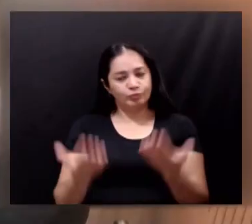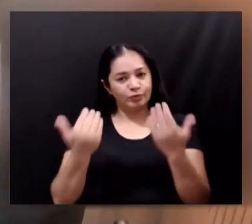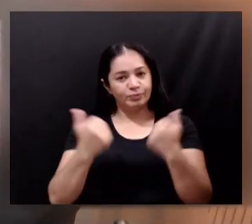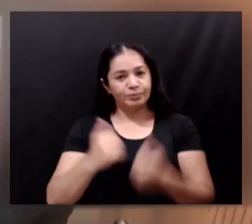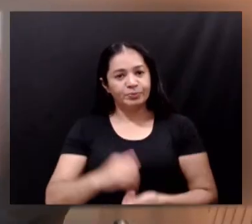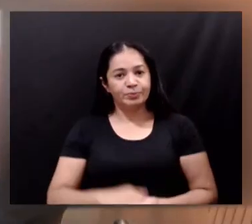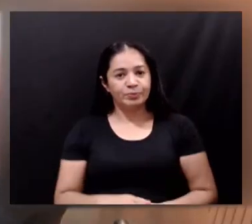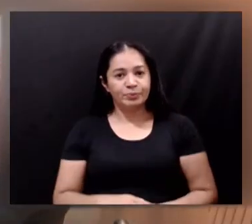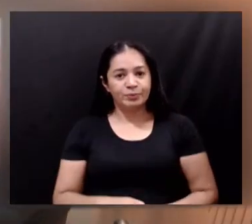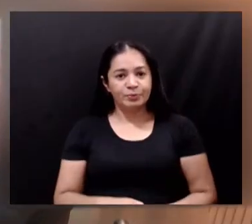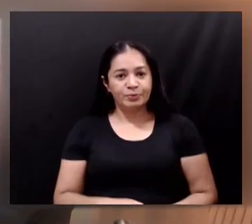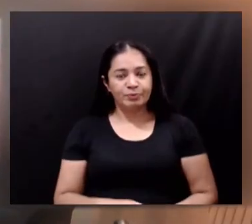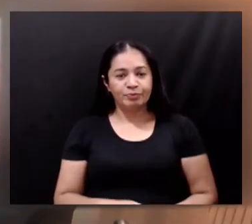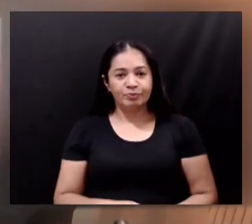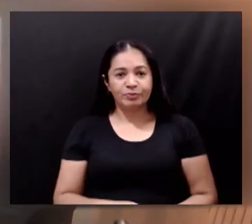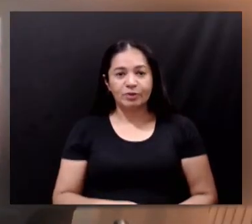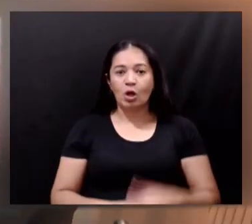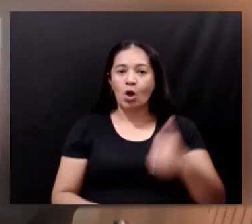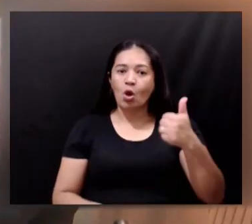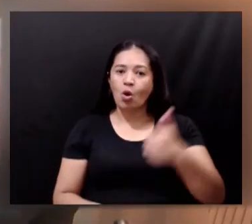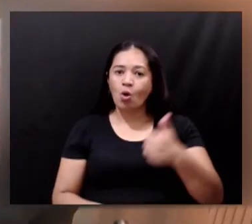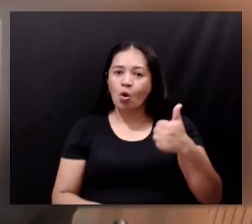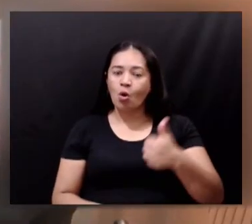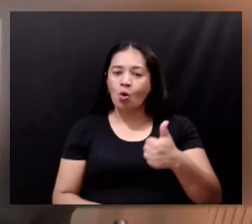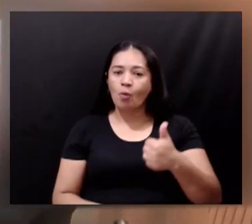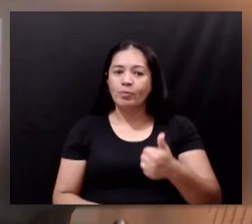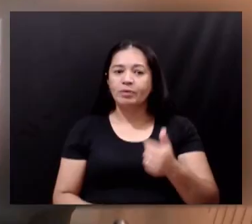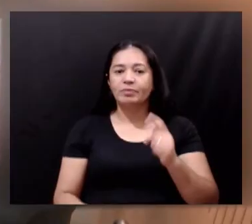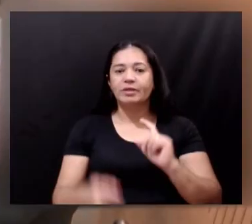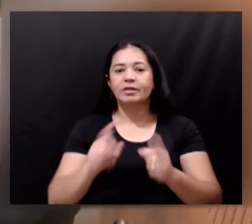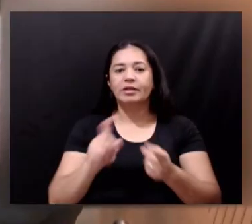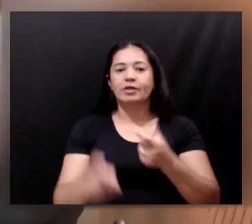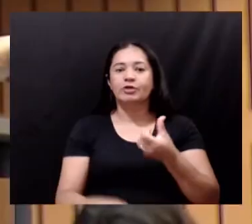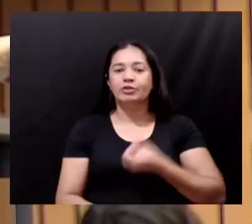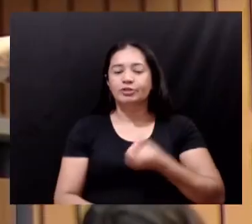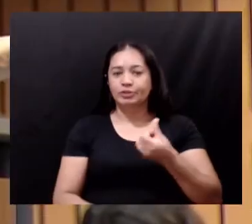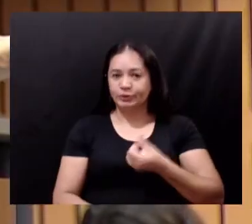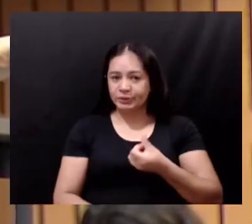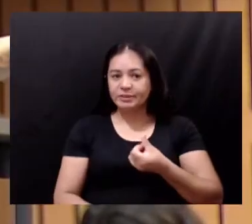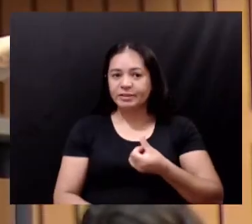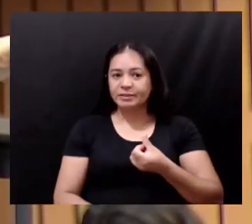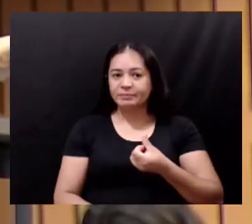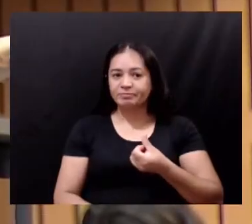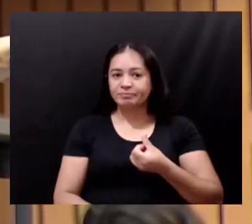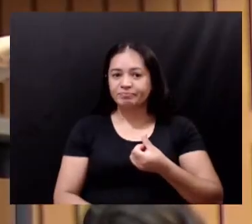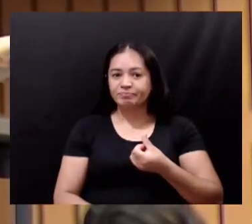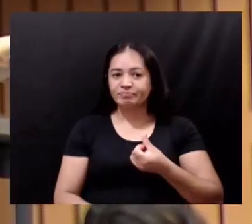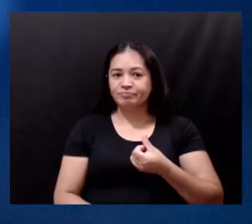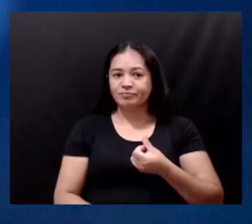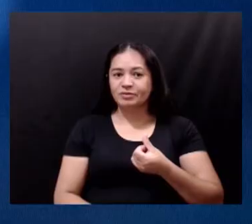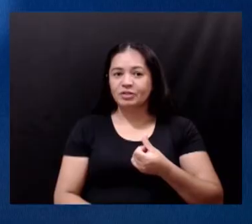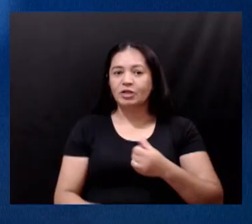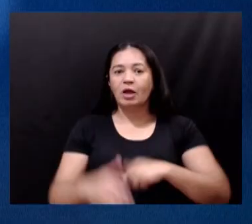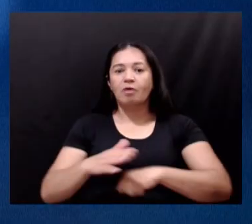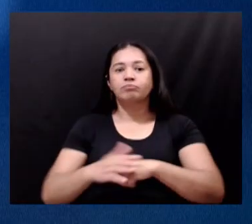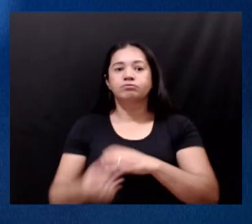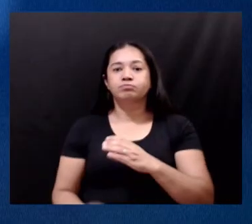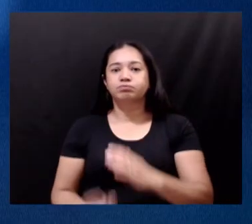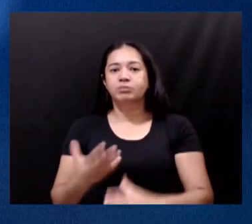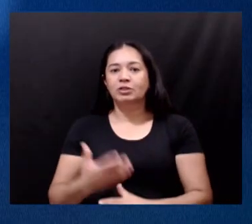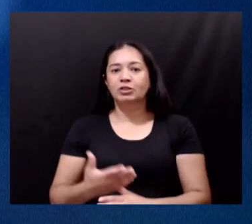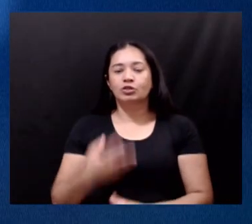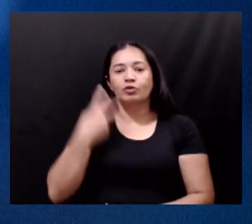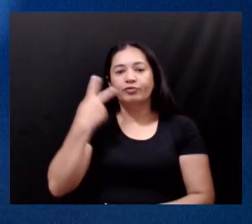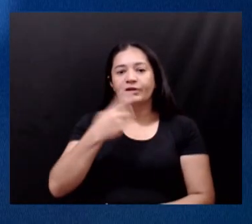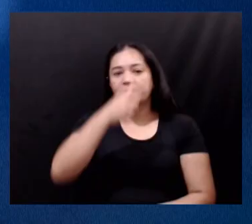O primeiro item da 6ª reunião da Comissão de Constituição e Legalidade foi o de autoria do vereador Gustavo Peta, sobre o uso